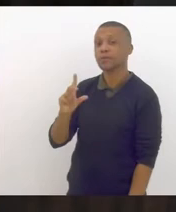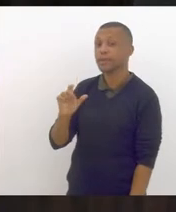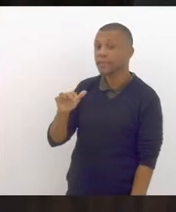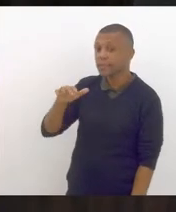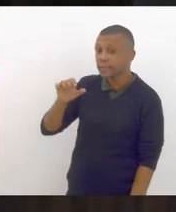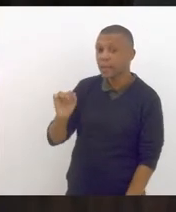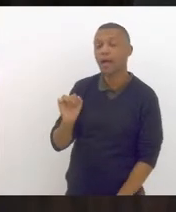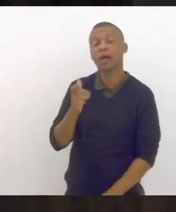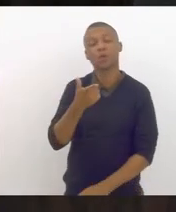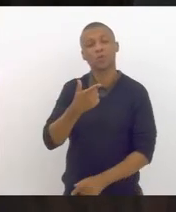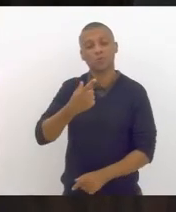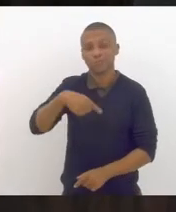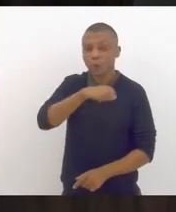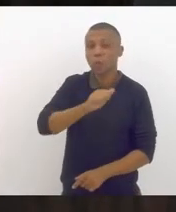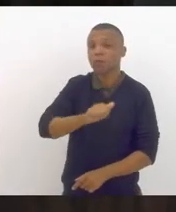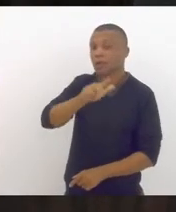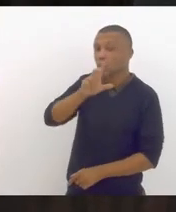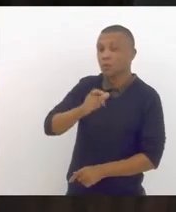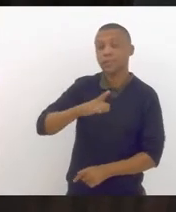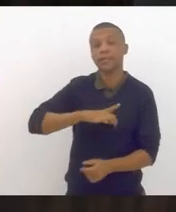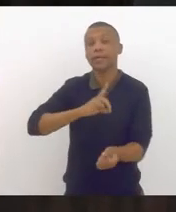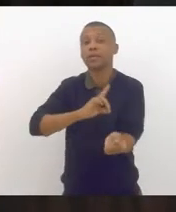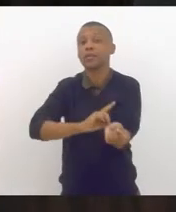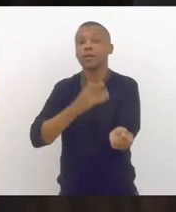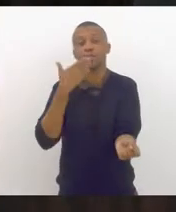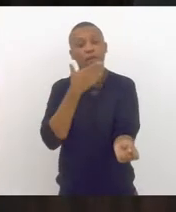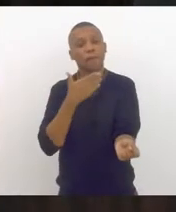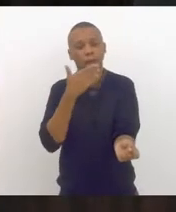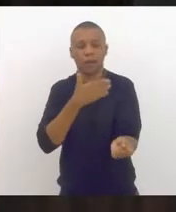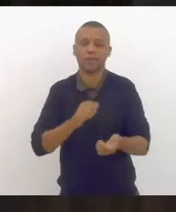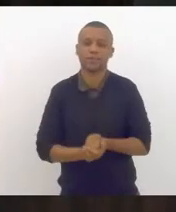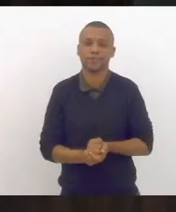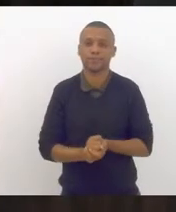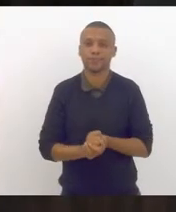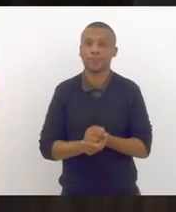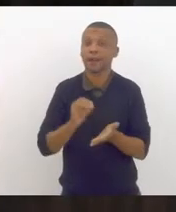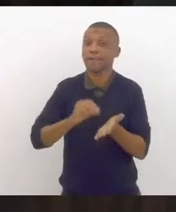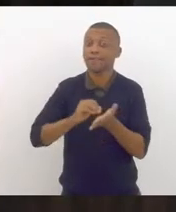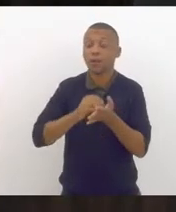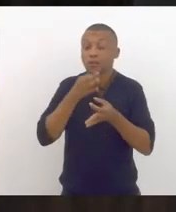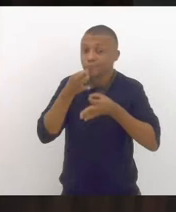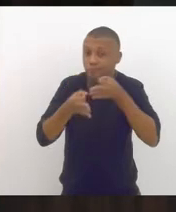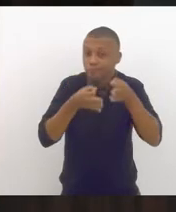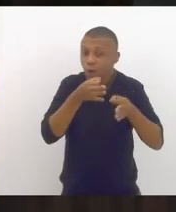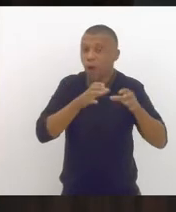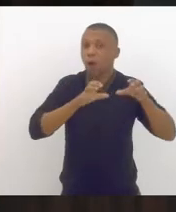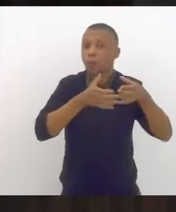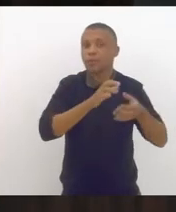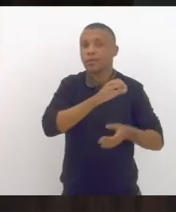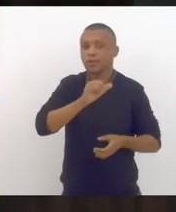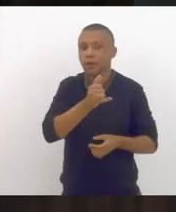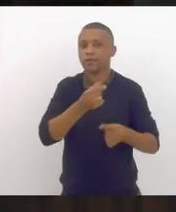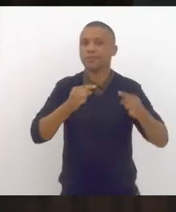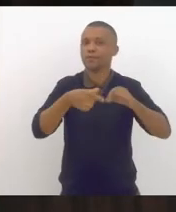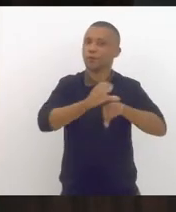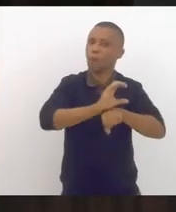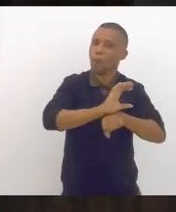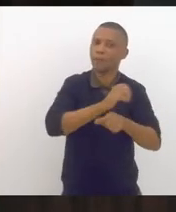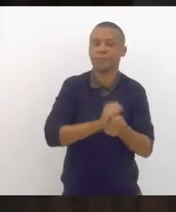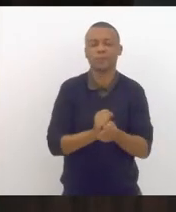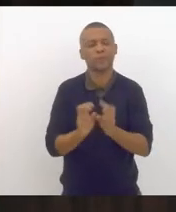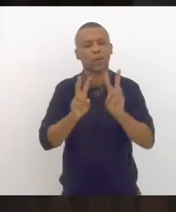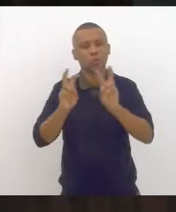de Janeiro. Parecer das comissões de Constituição e Justiça pela constitucionalidade, de assunto da criança, adolescente